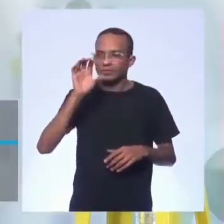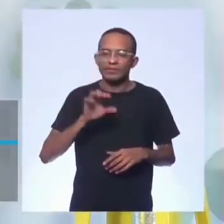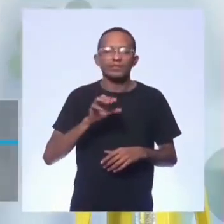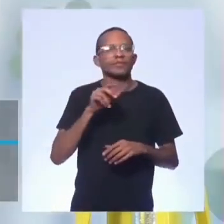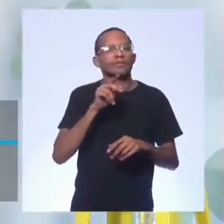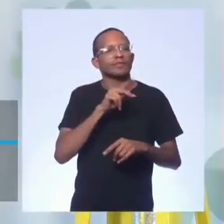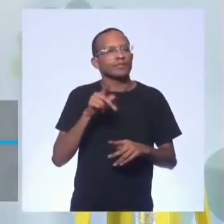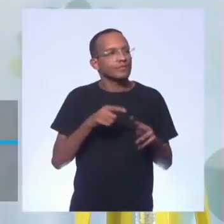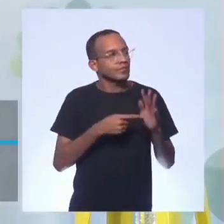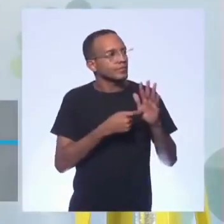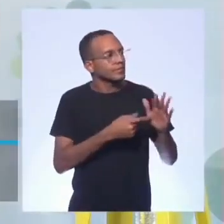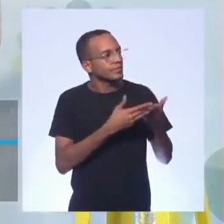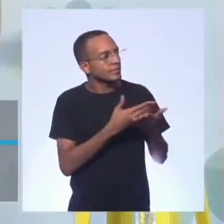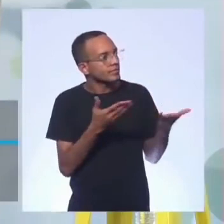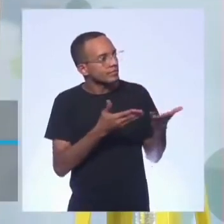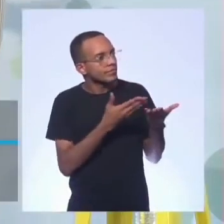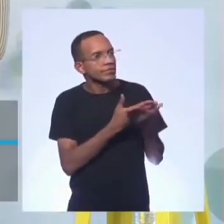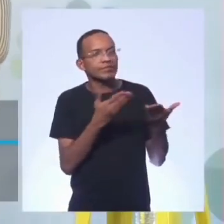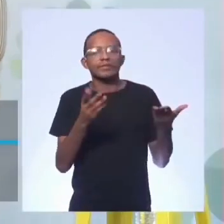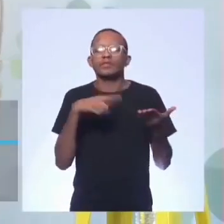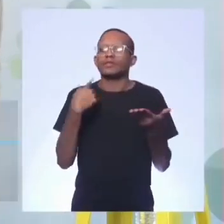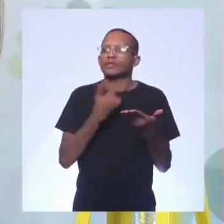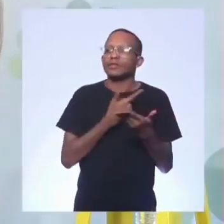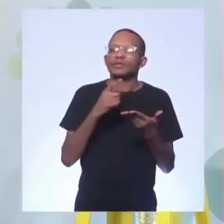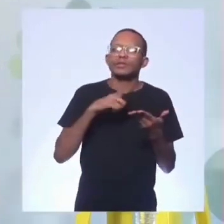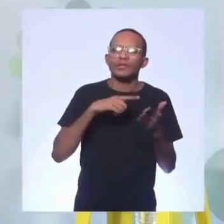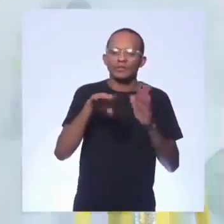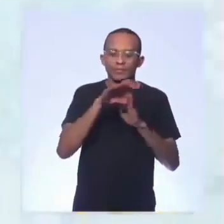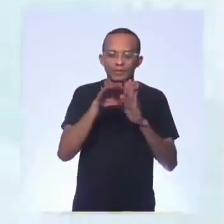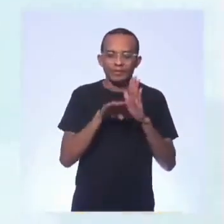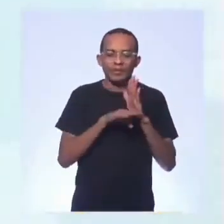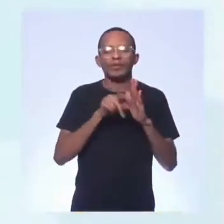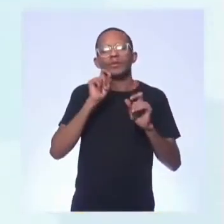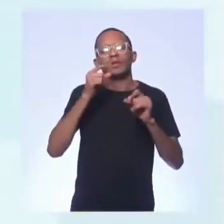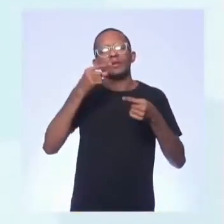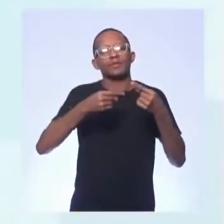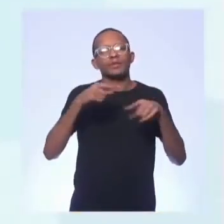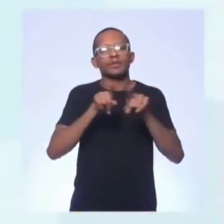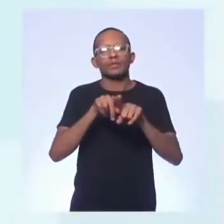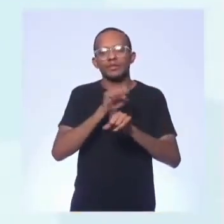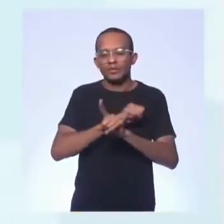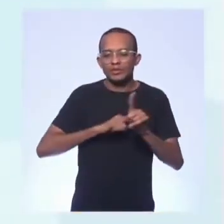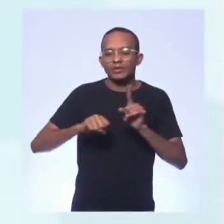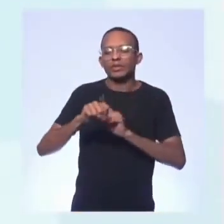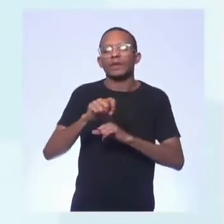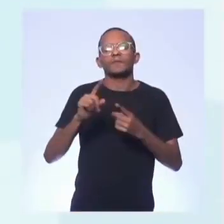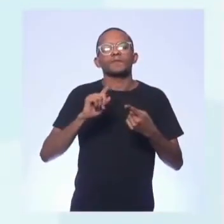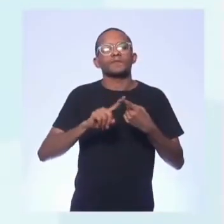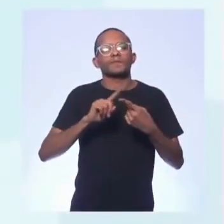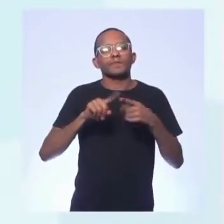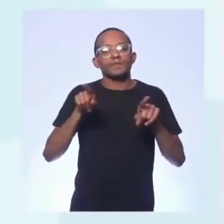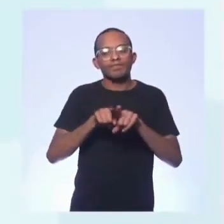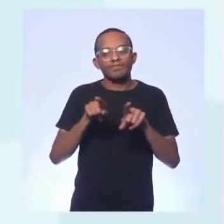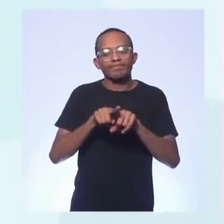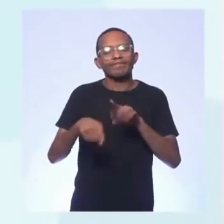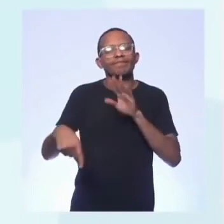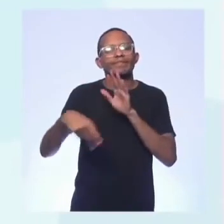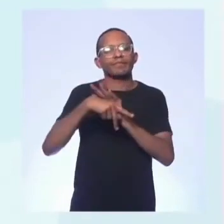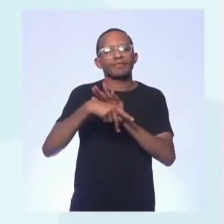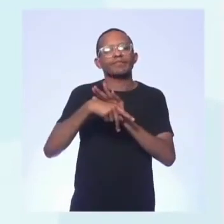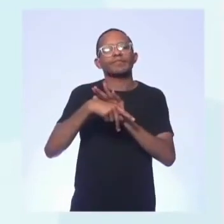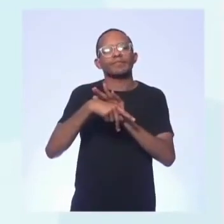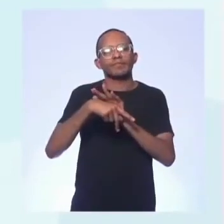prof está colocando para vocês, nós vamos ter aí os fatores políticos e sociais que envolve,